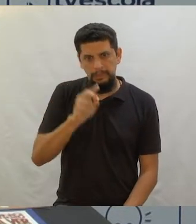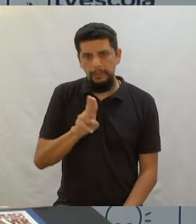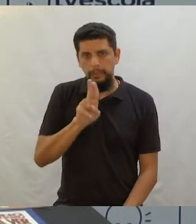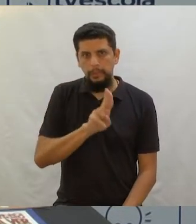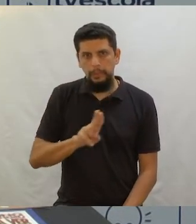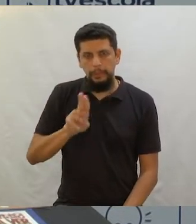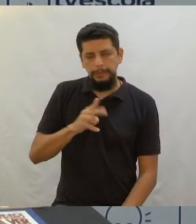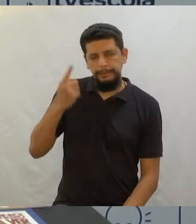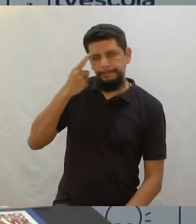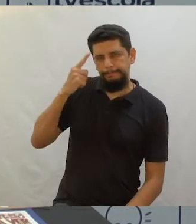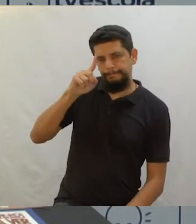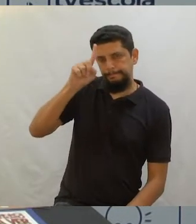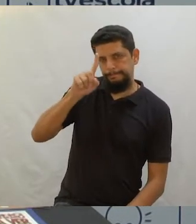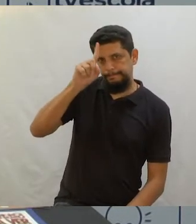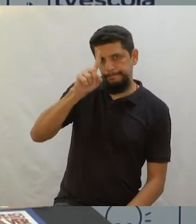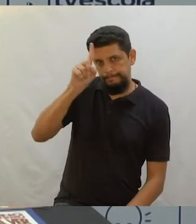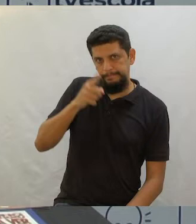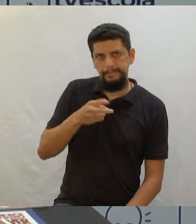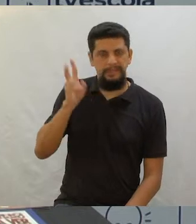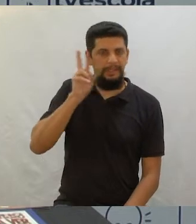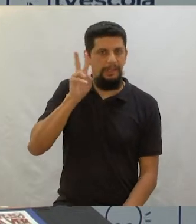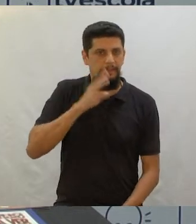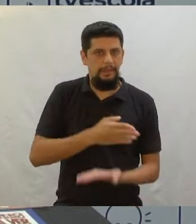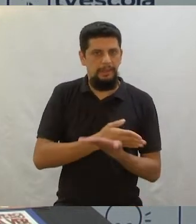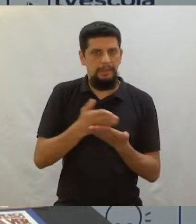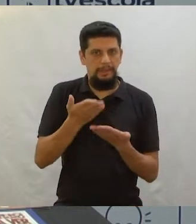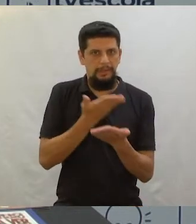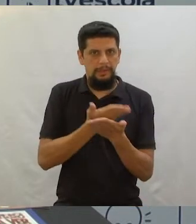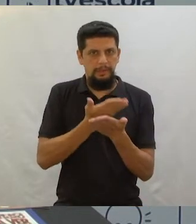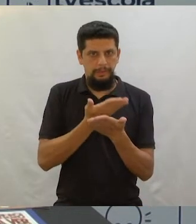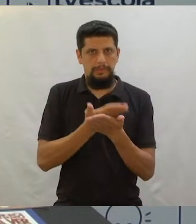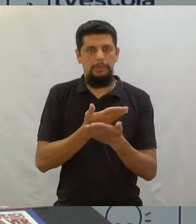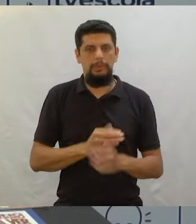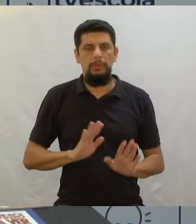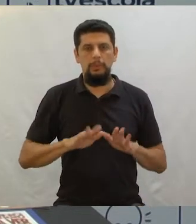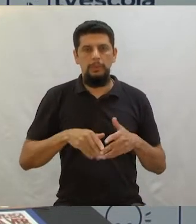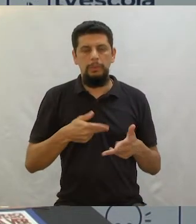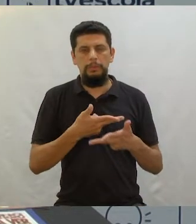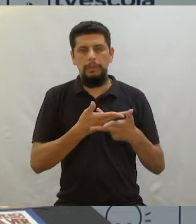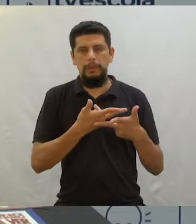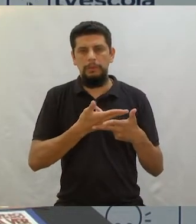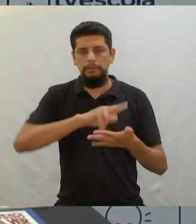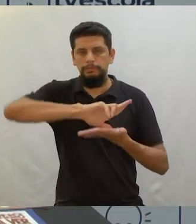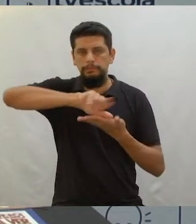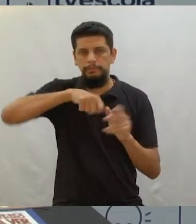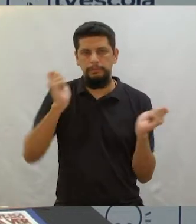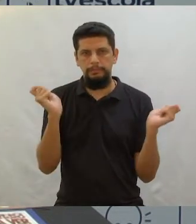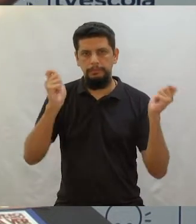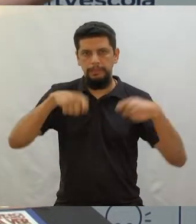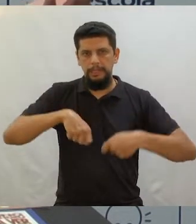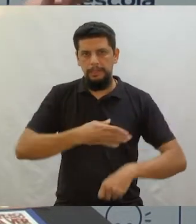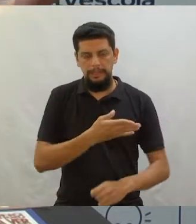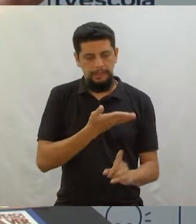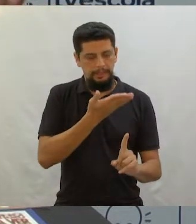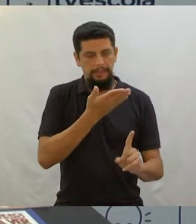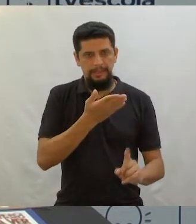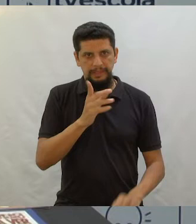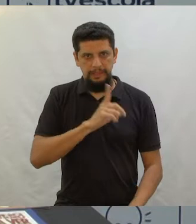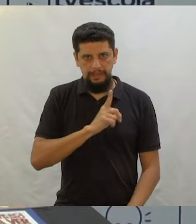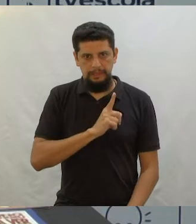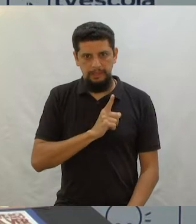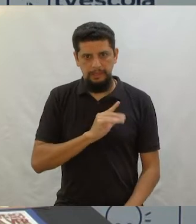utilize a sua criatividade lembram lá no início quantas possibilidades